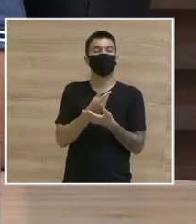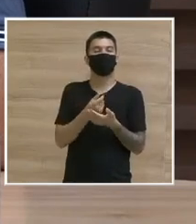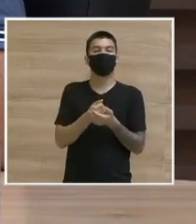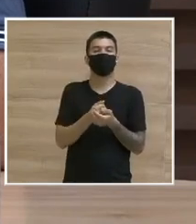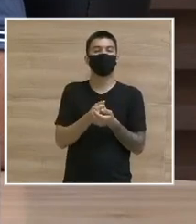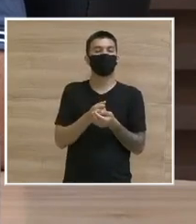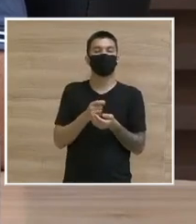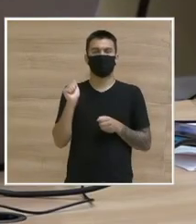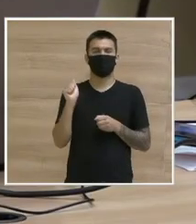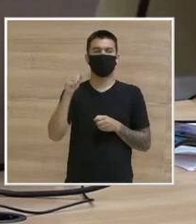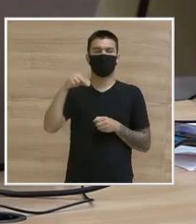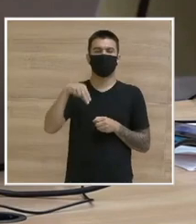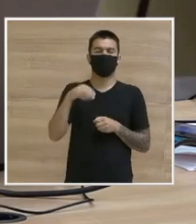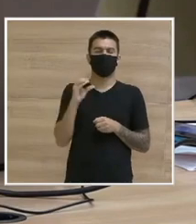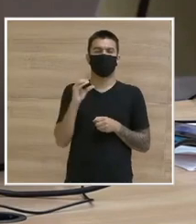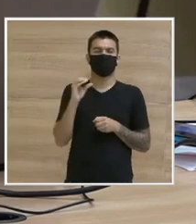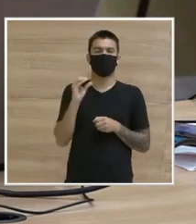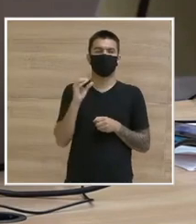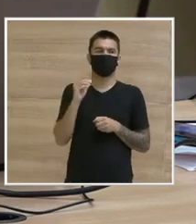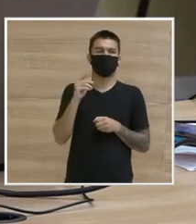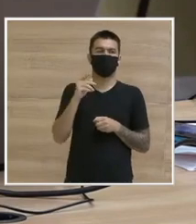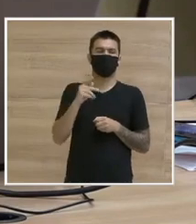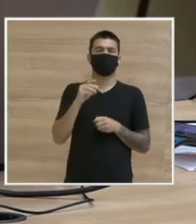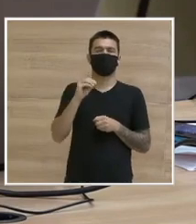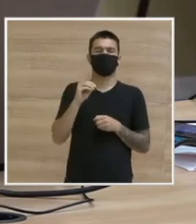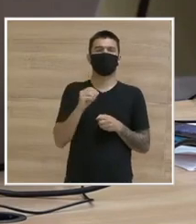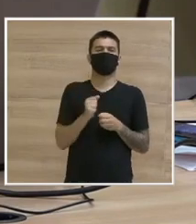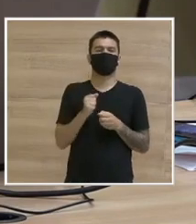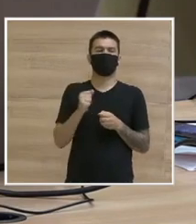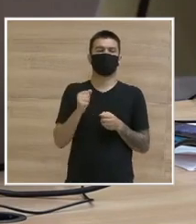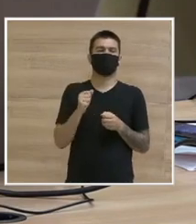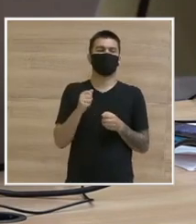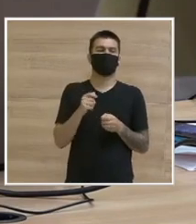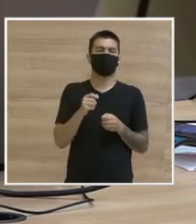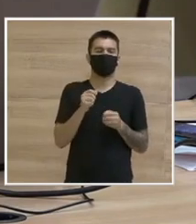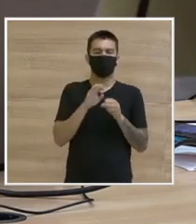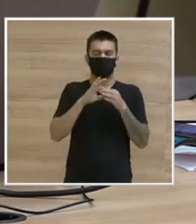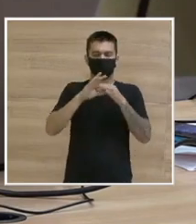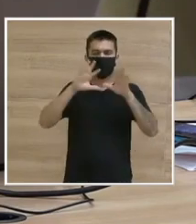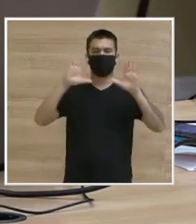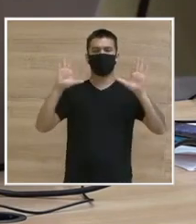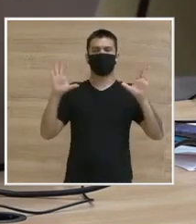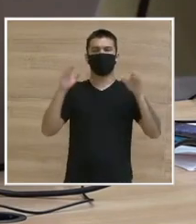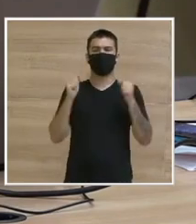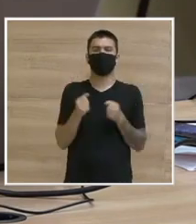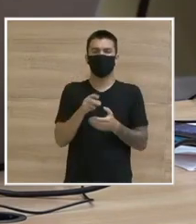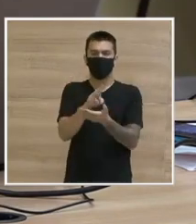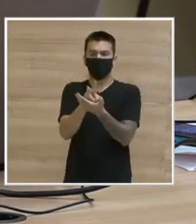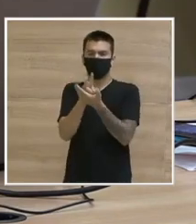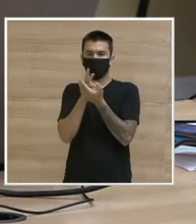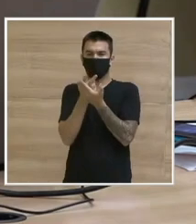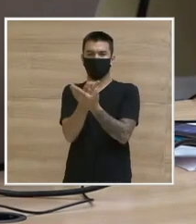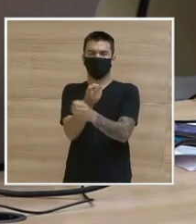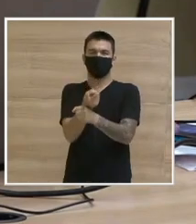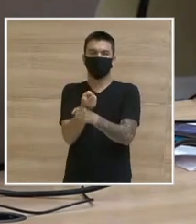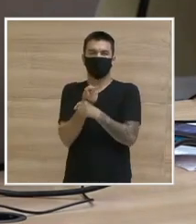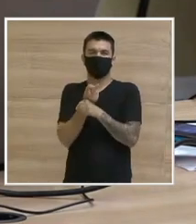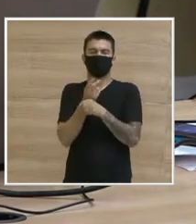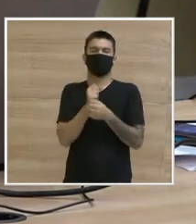não chega a lugar nenhum. Devido ao esclarecimento aí do presidente da CANSOP, eu vejo de que essa situação ela